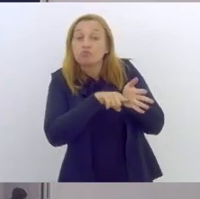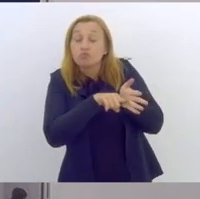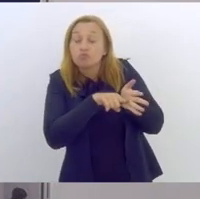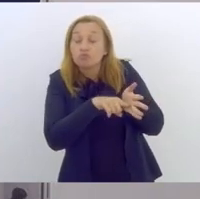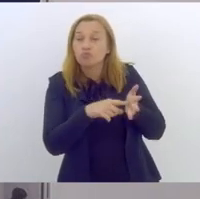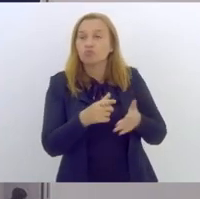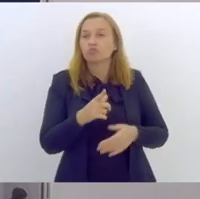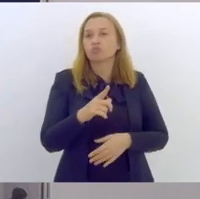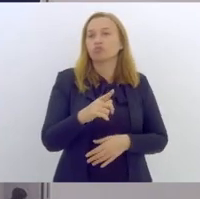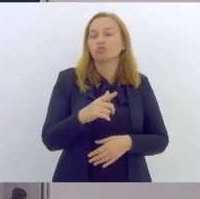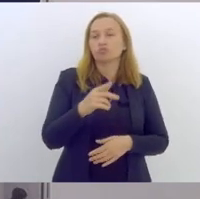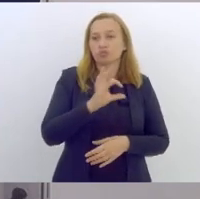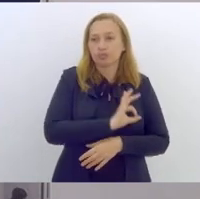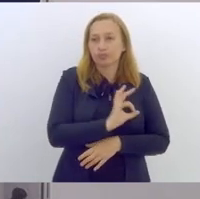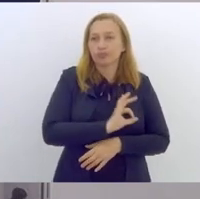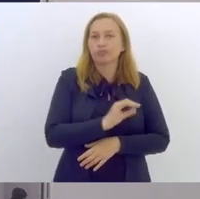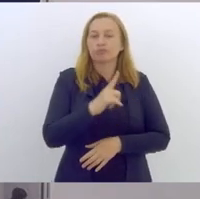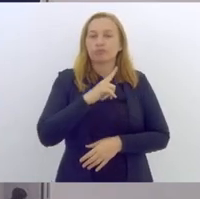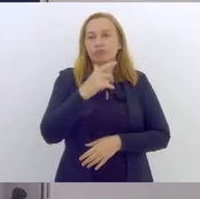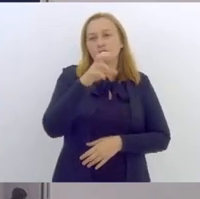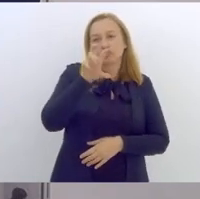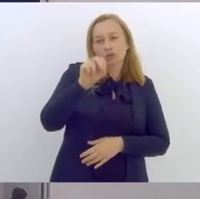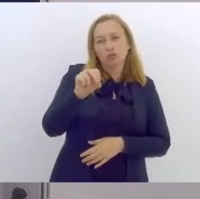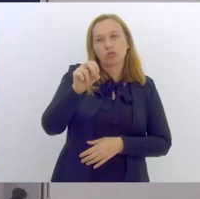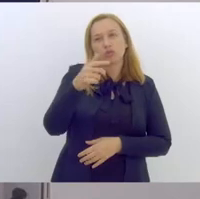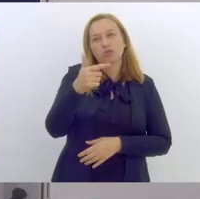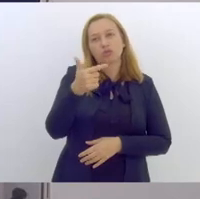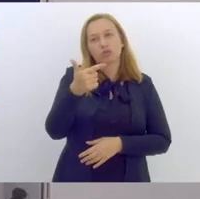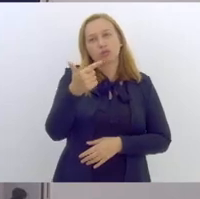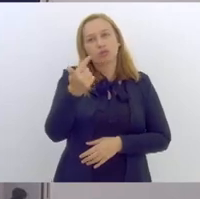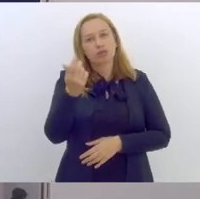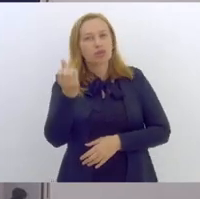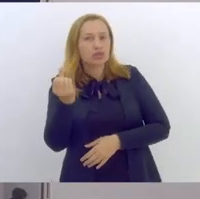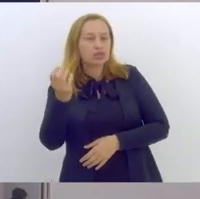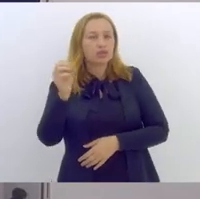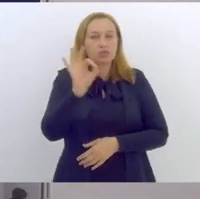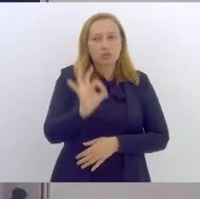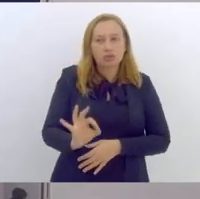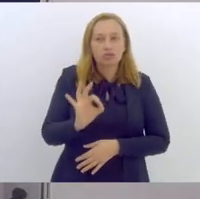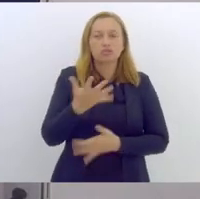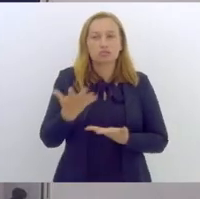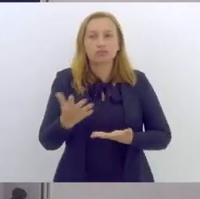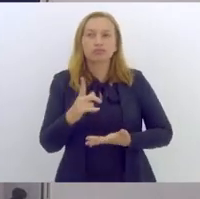faixa de 50 a 60% de intercessão Então você tem